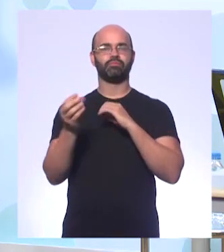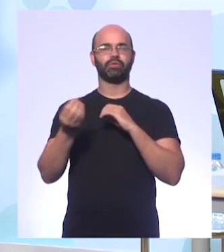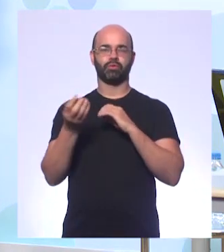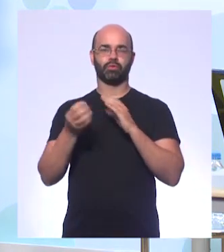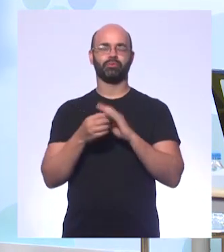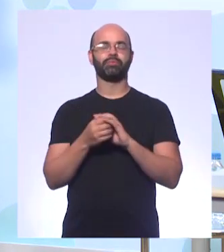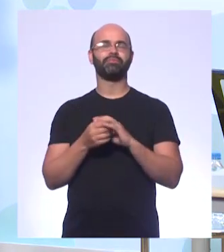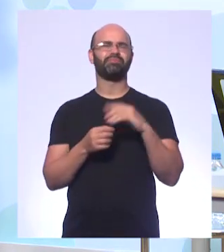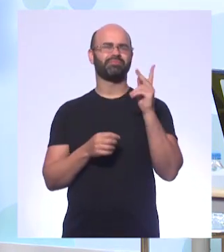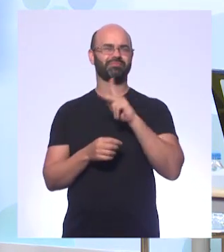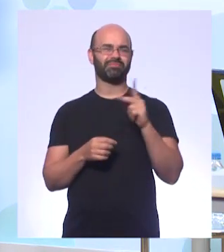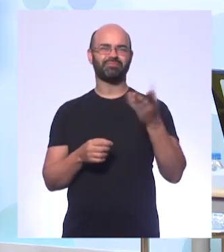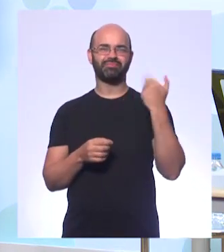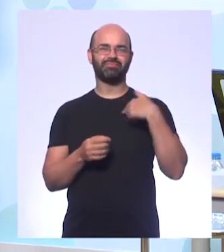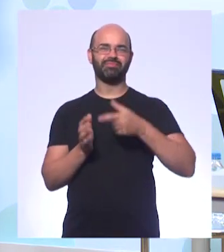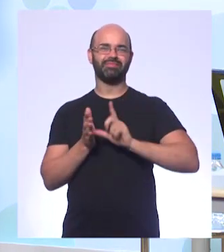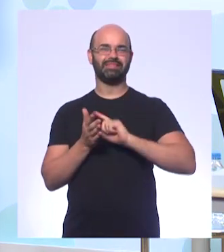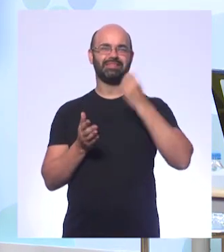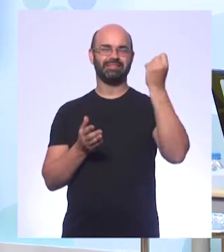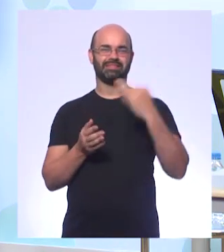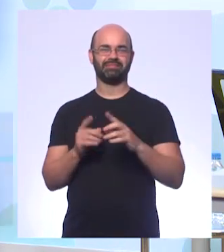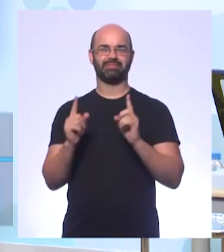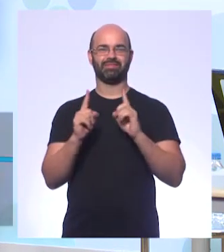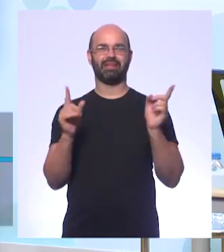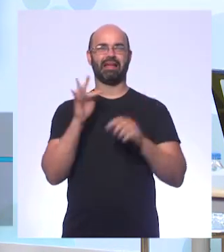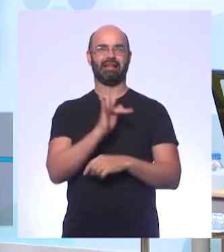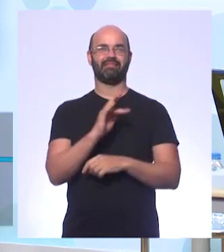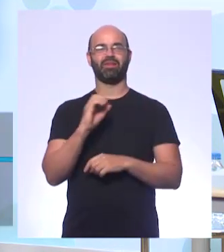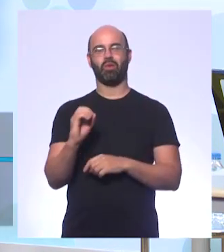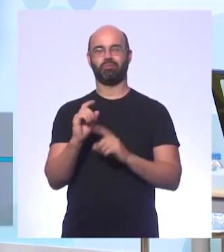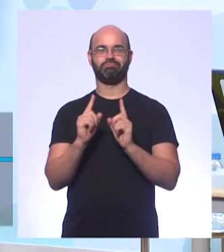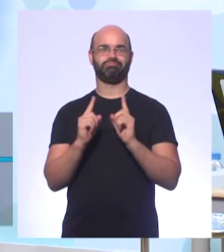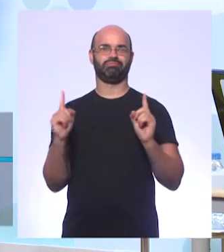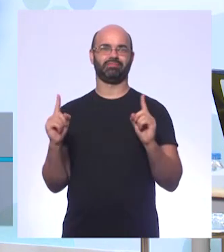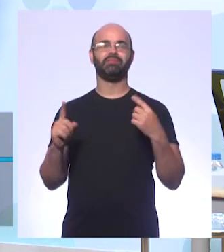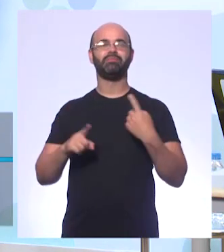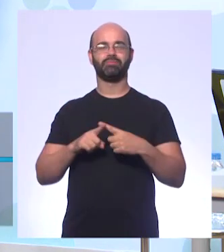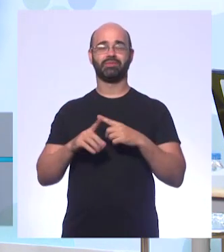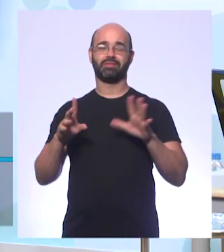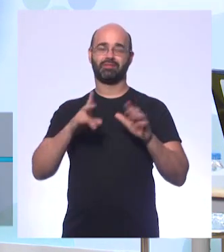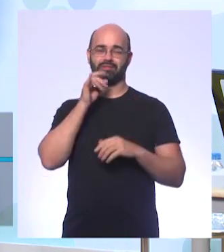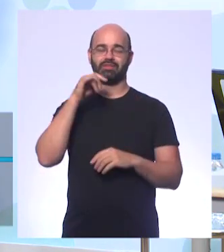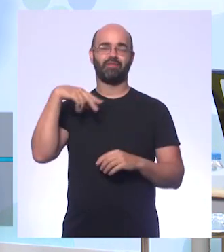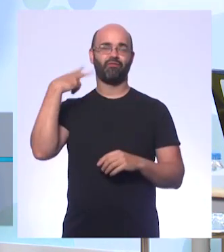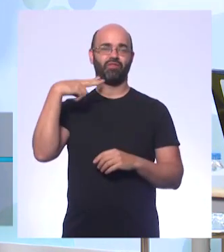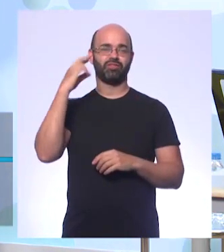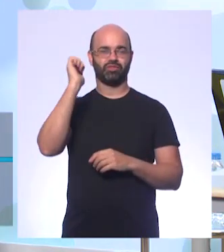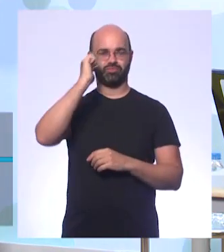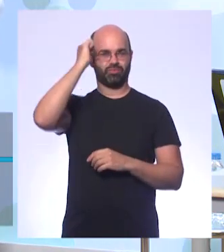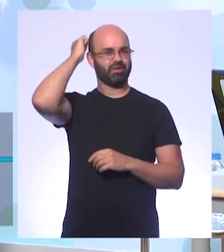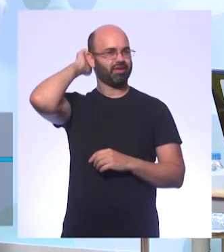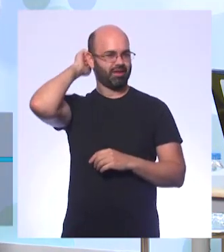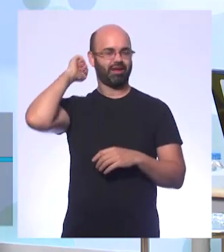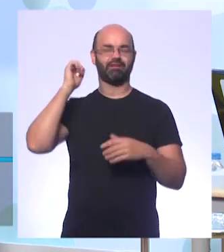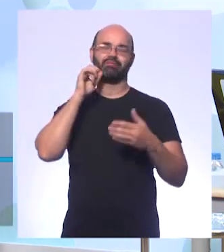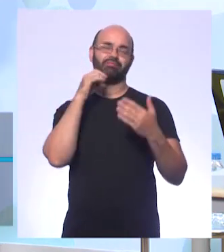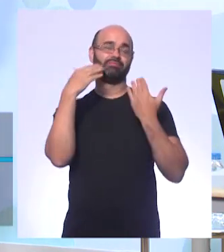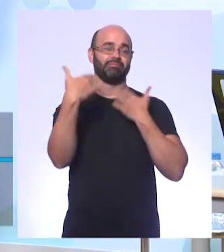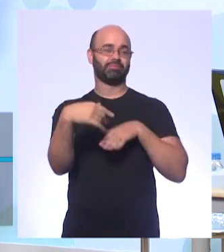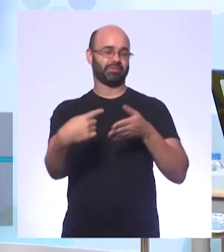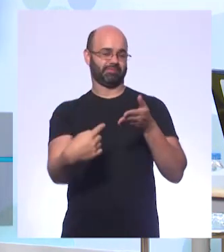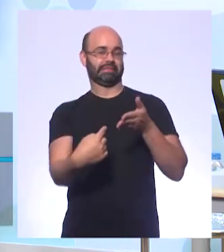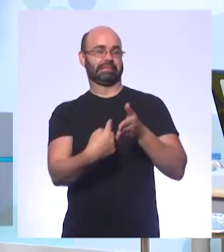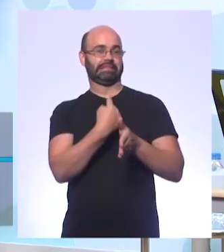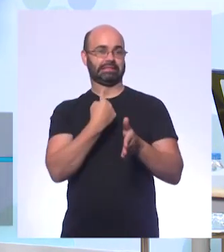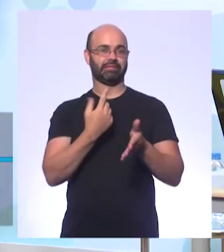que o professor falou o nomão, né? Complicado. Porque às vezes você vai fazer um vestibular lá, e aí o cara do vestibular quer saber se você